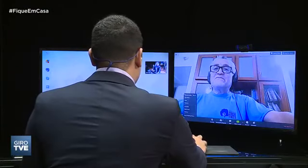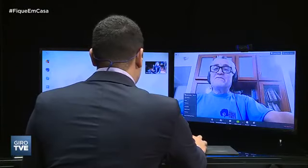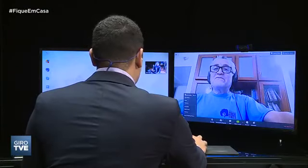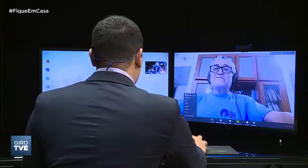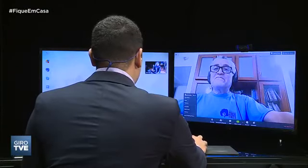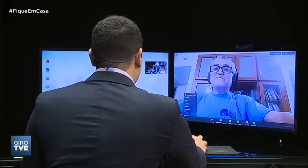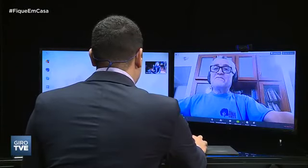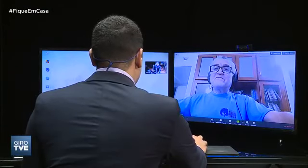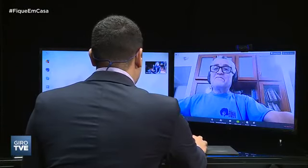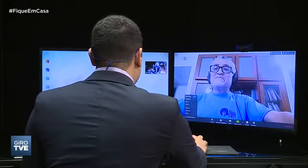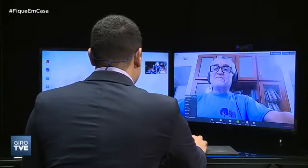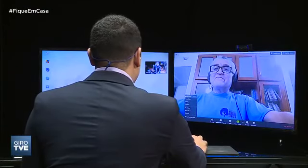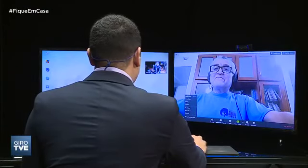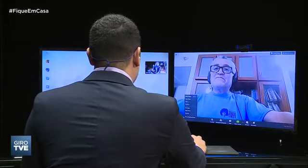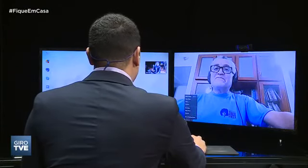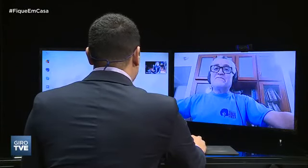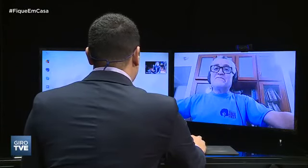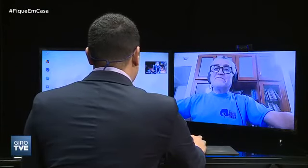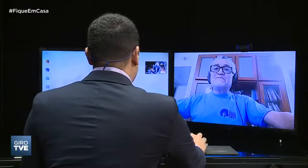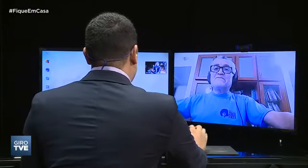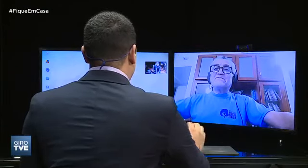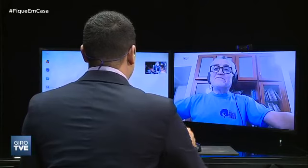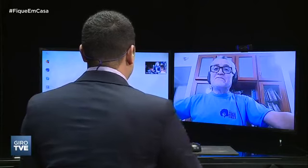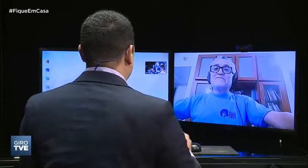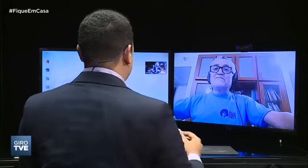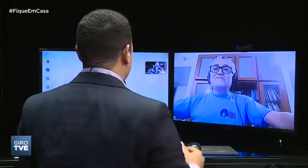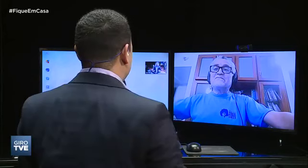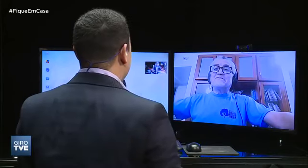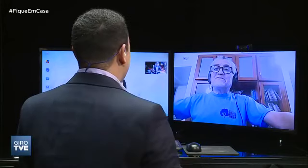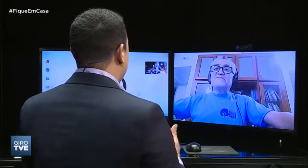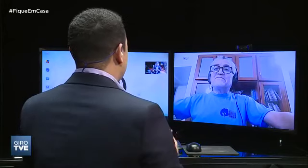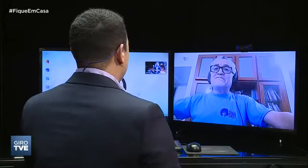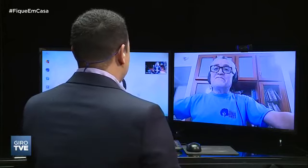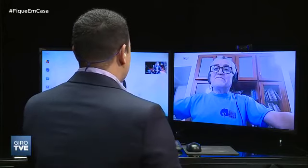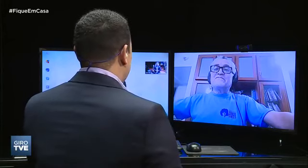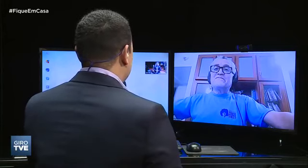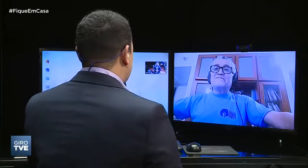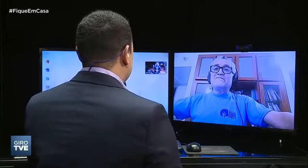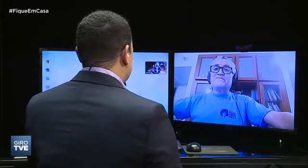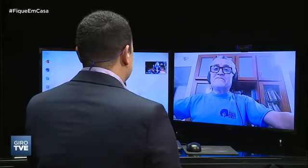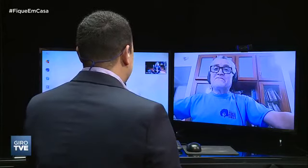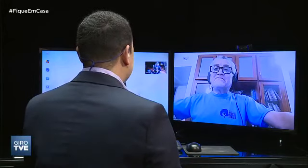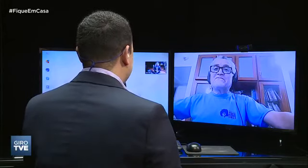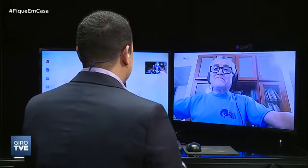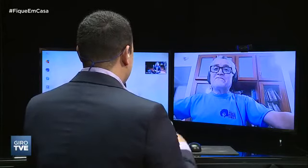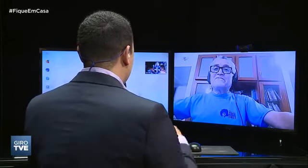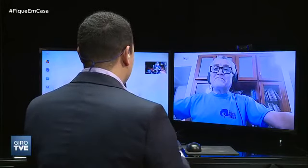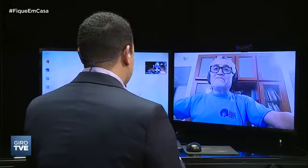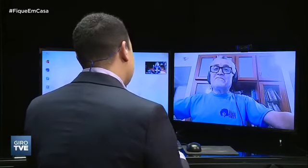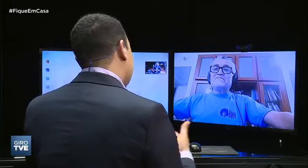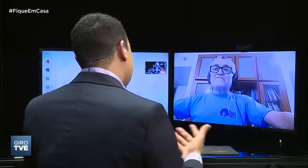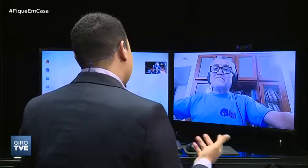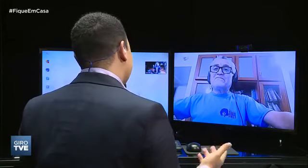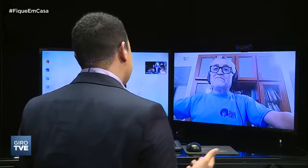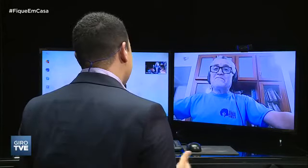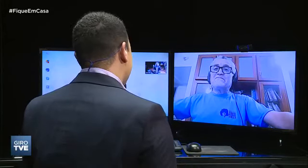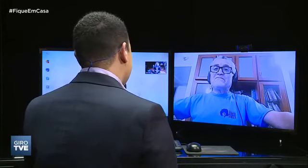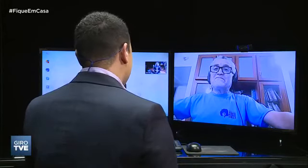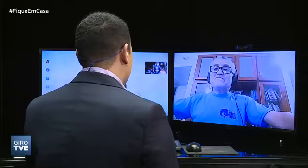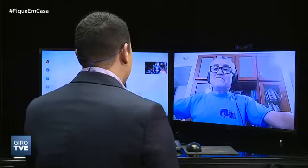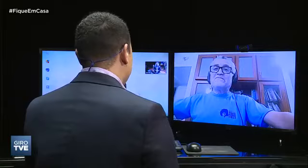gente. Gilson, boa noite, bem-vindo ao Giro TVE. Fala um pouco para a gente o que é o Festival Sérgio Sampaio, que tem início hoje de